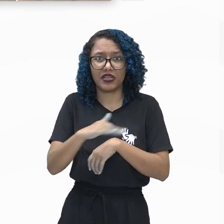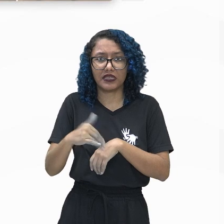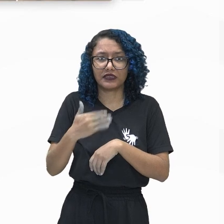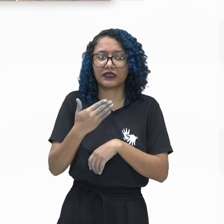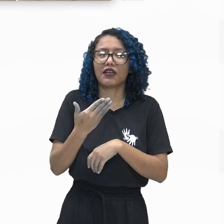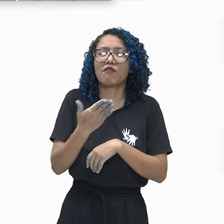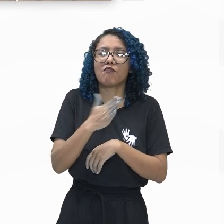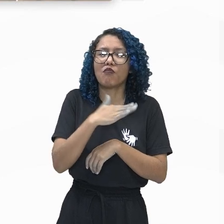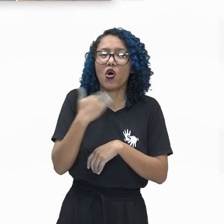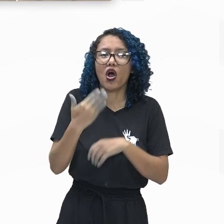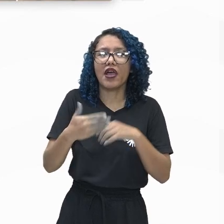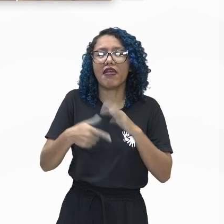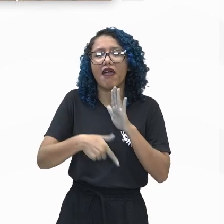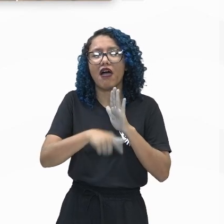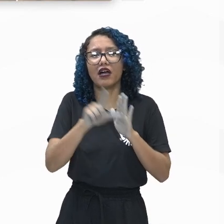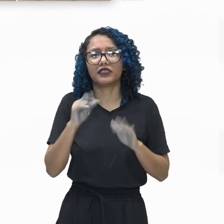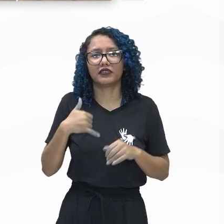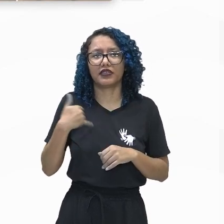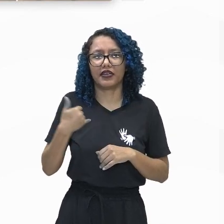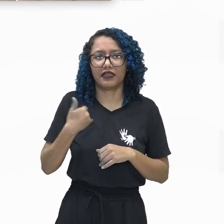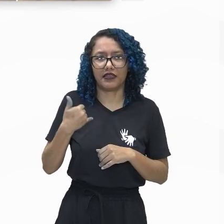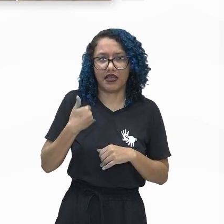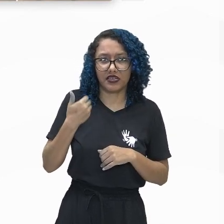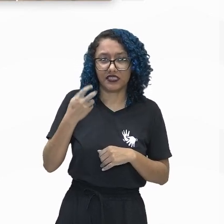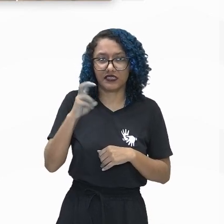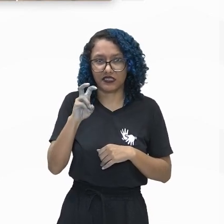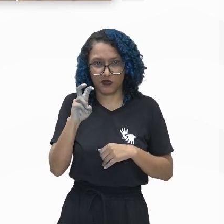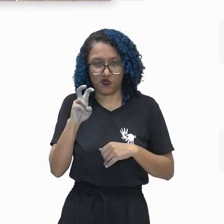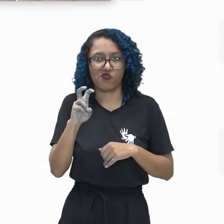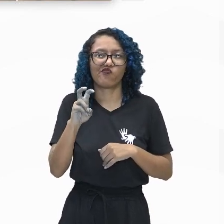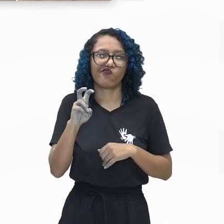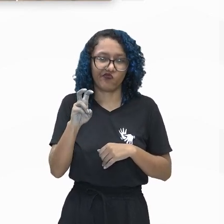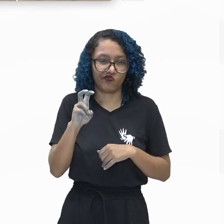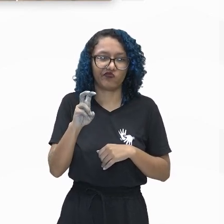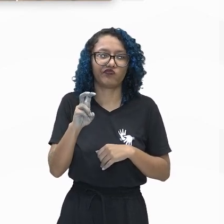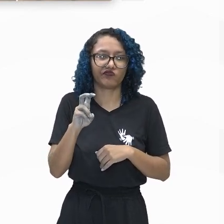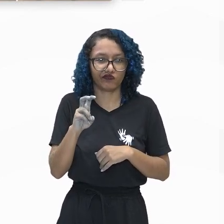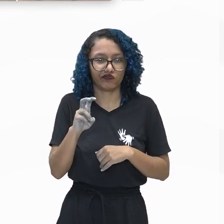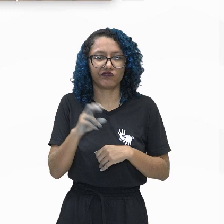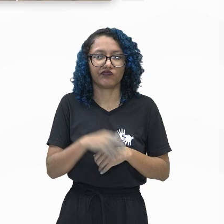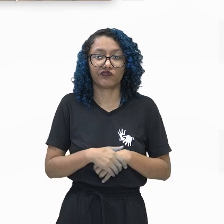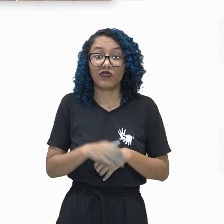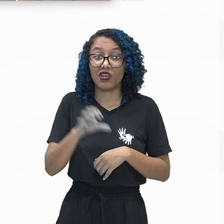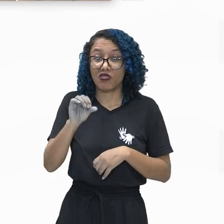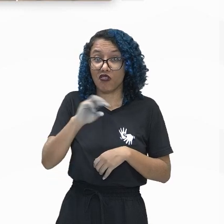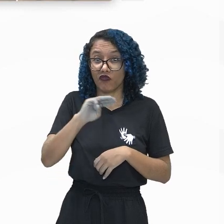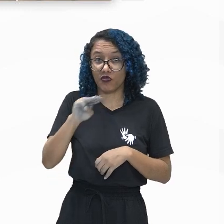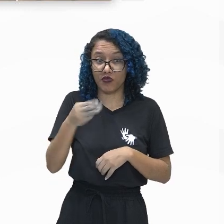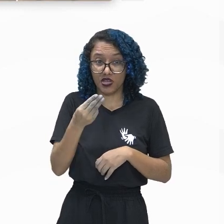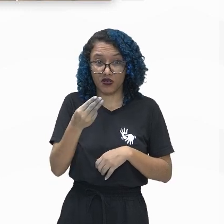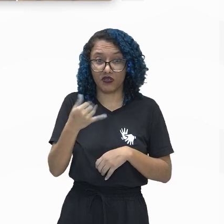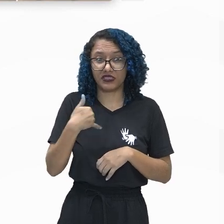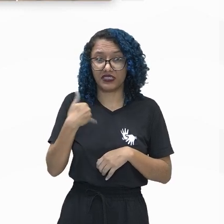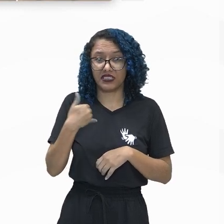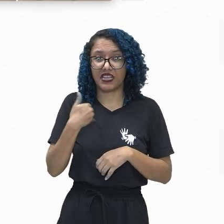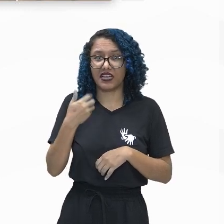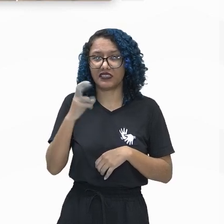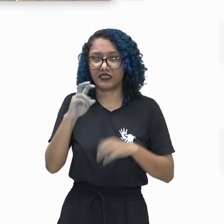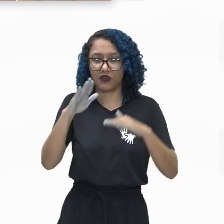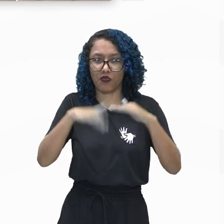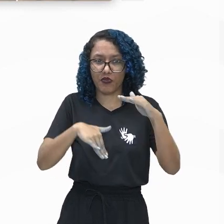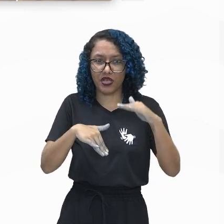5º aniversário. Eu sei, é uma informação muito forte. 9 milhões de crianças abaixo de 5 anos de